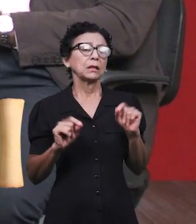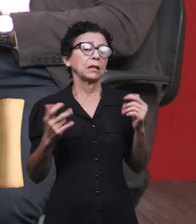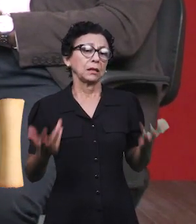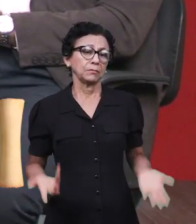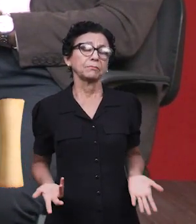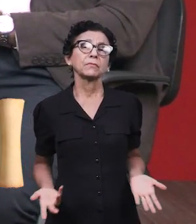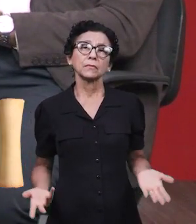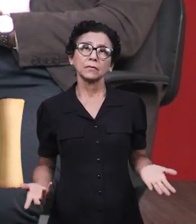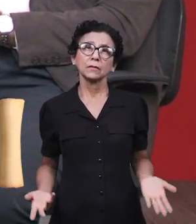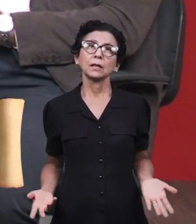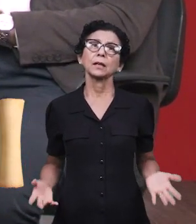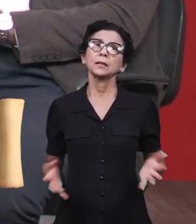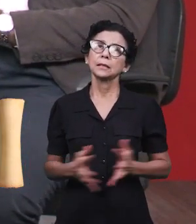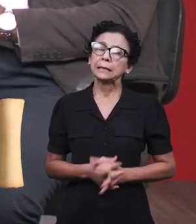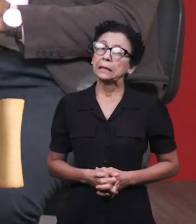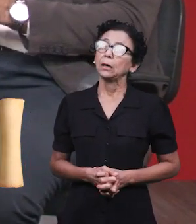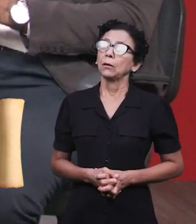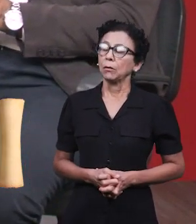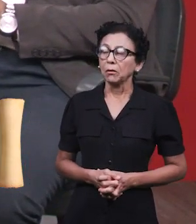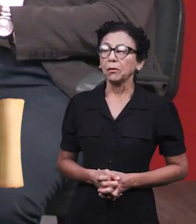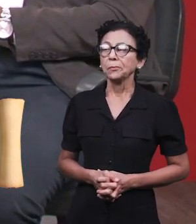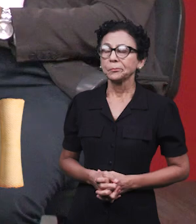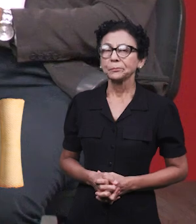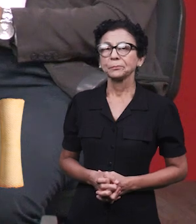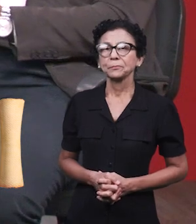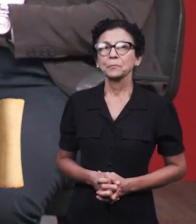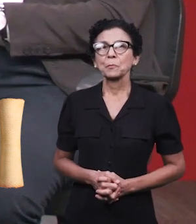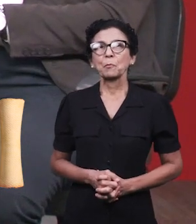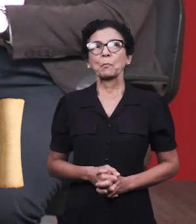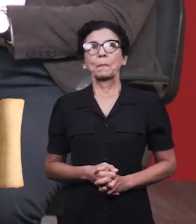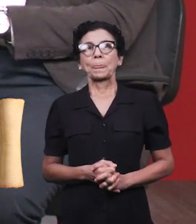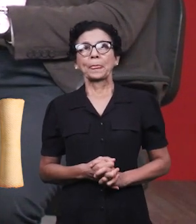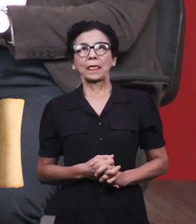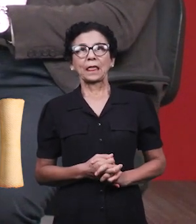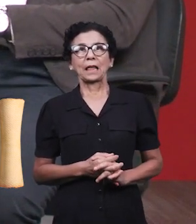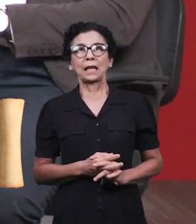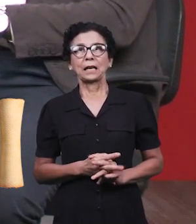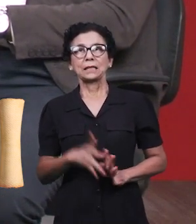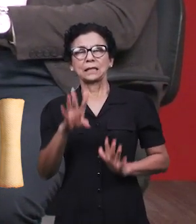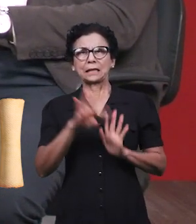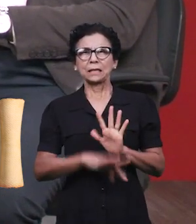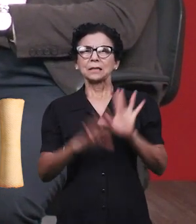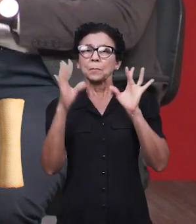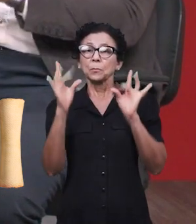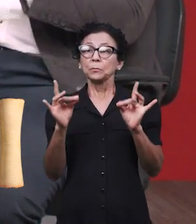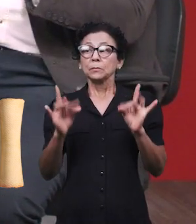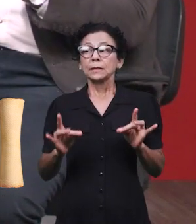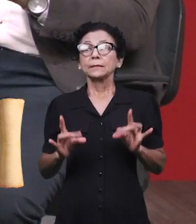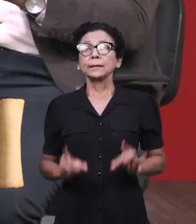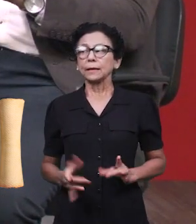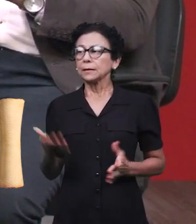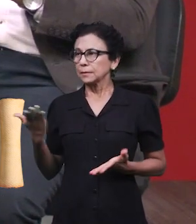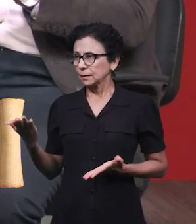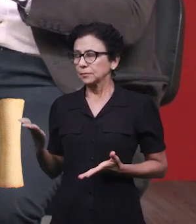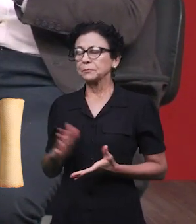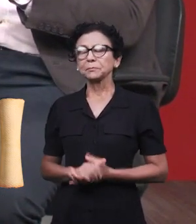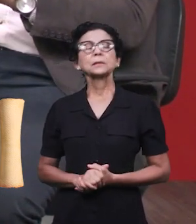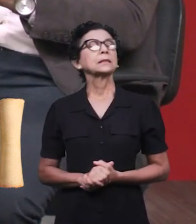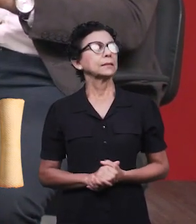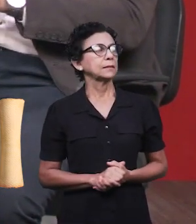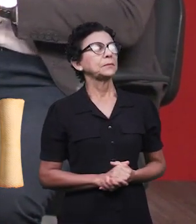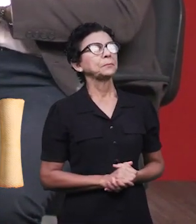nessa passagem, né? Exatamente. Então, nós vamos ver um momento em que, durante